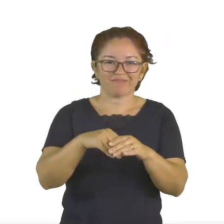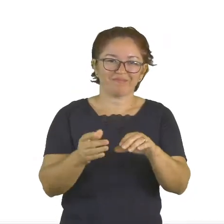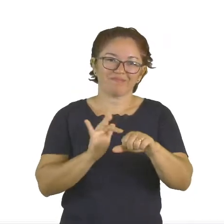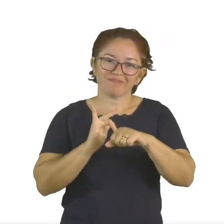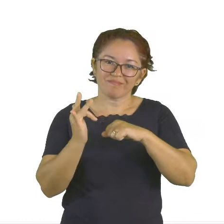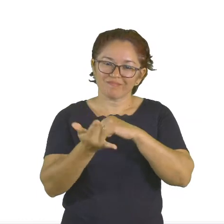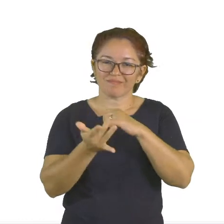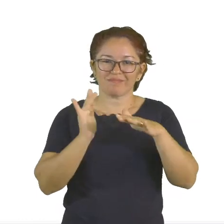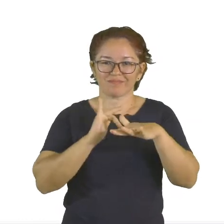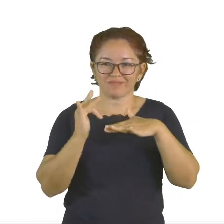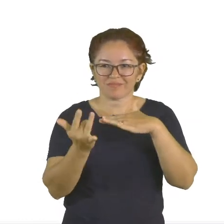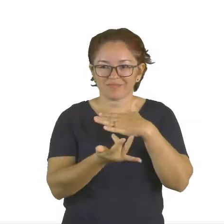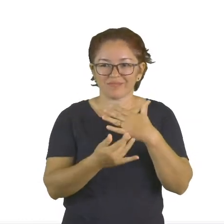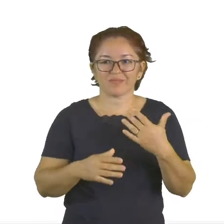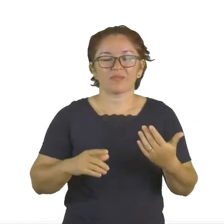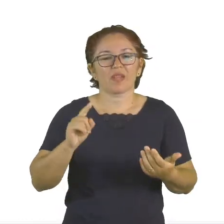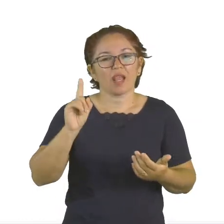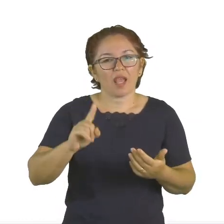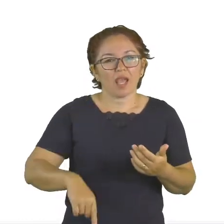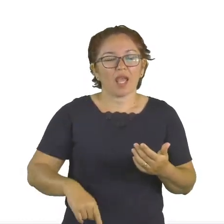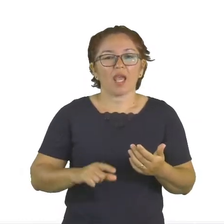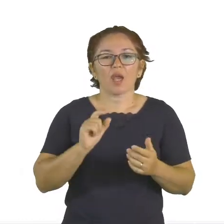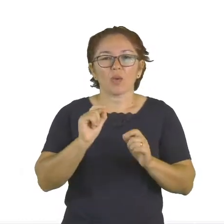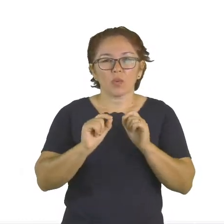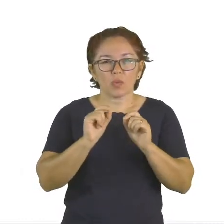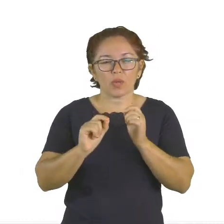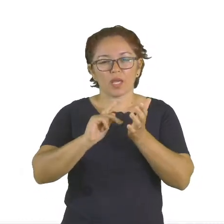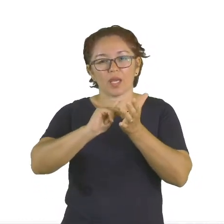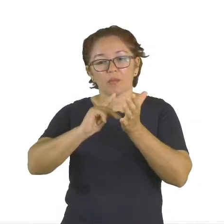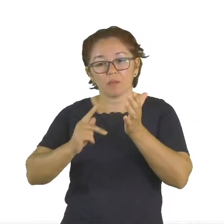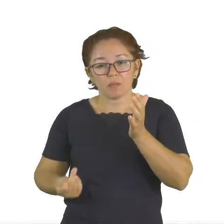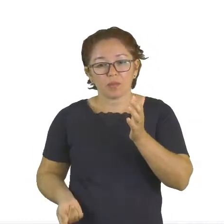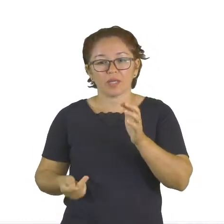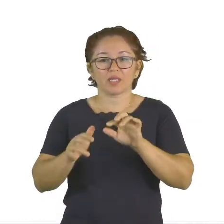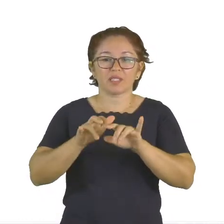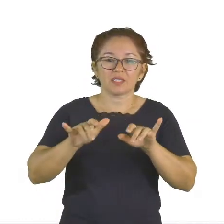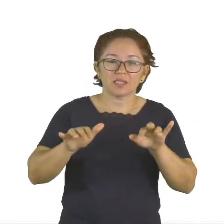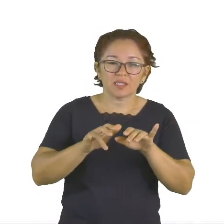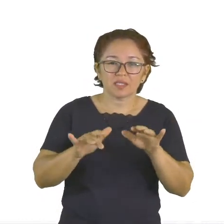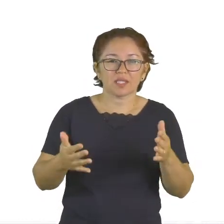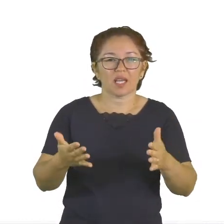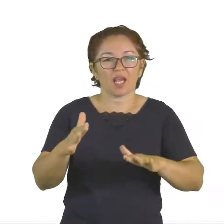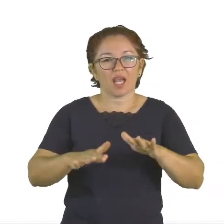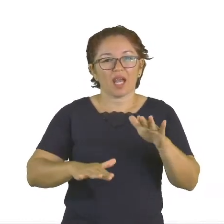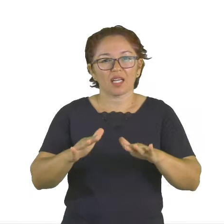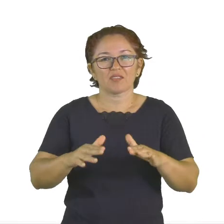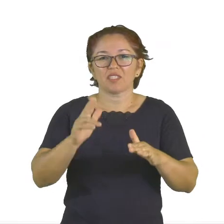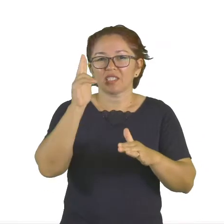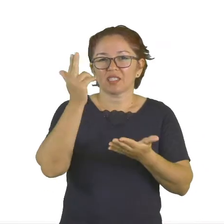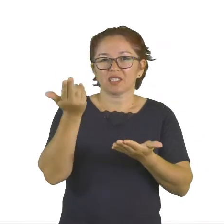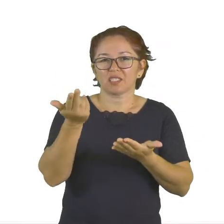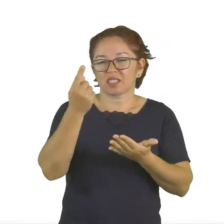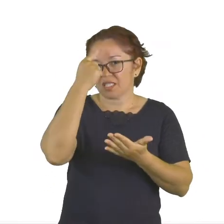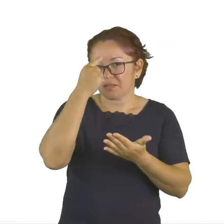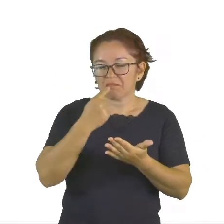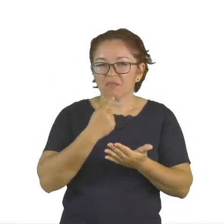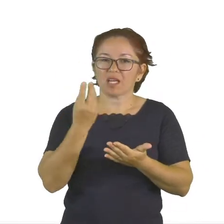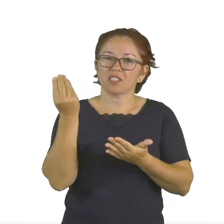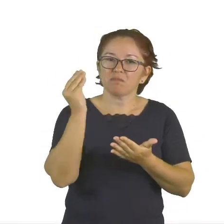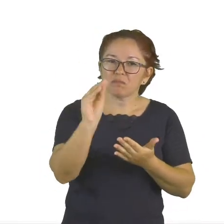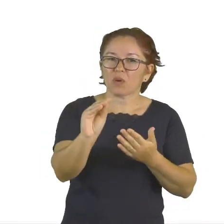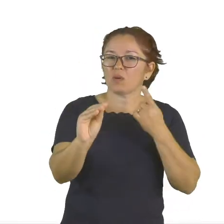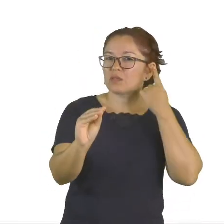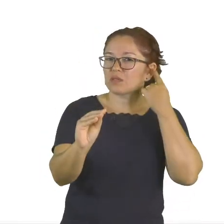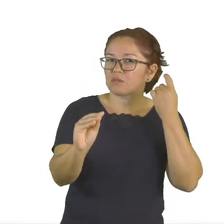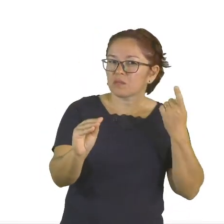poesias digitais, interativas, produzidas com áudio, texto, imagens e movimentos, que expressam o